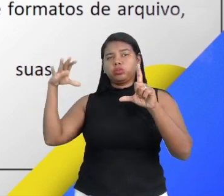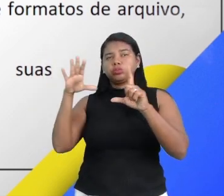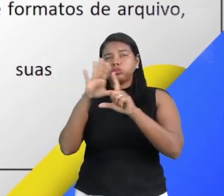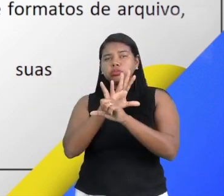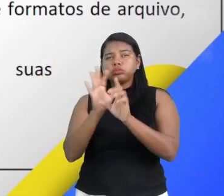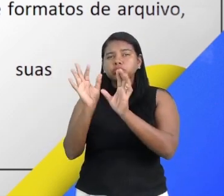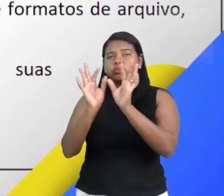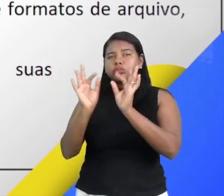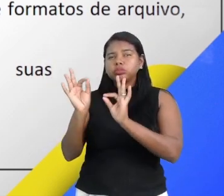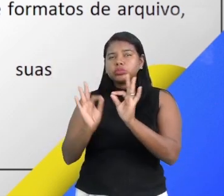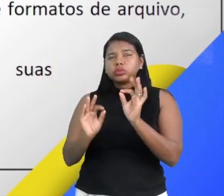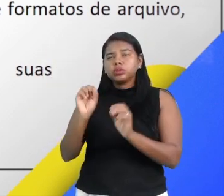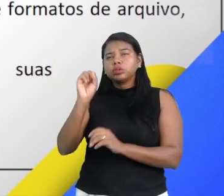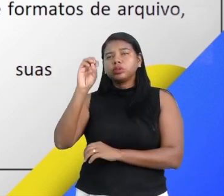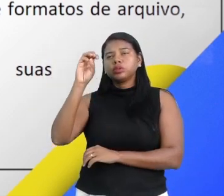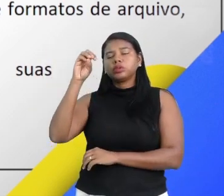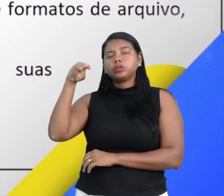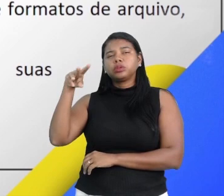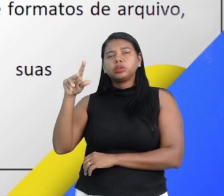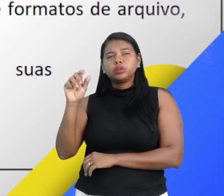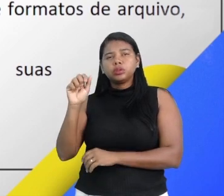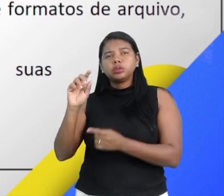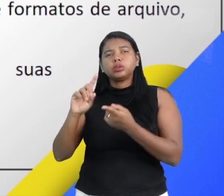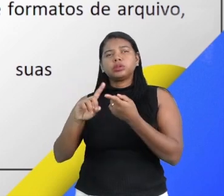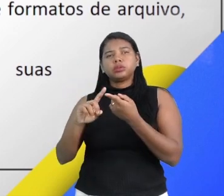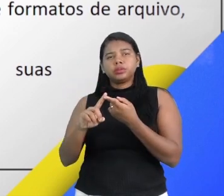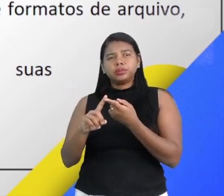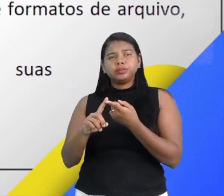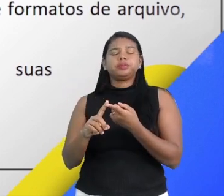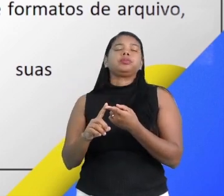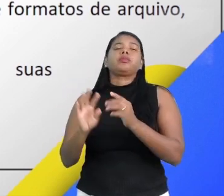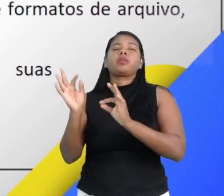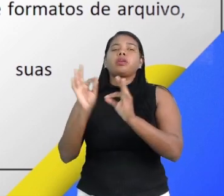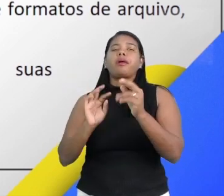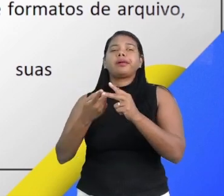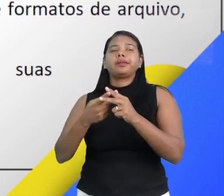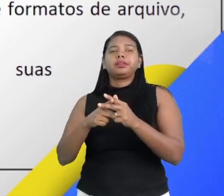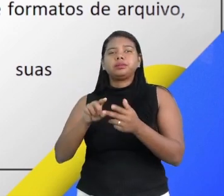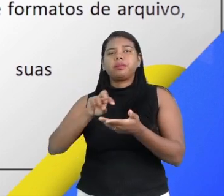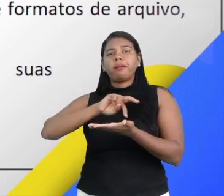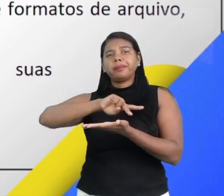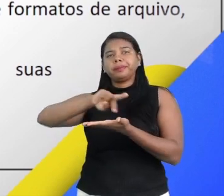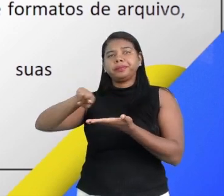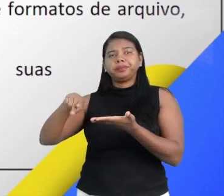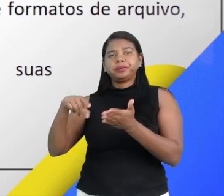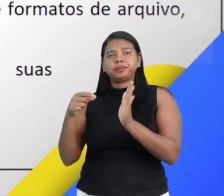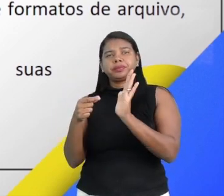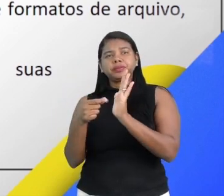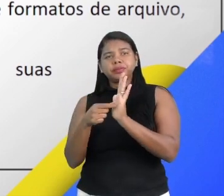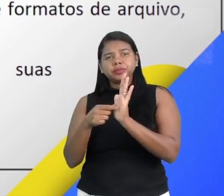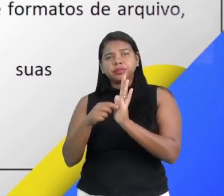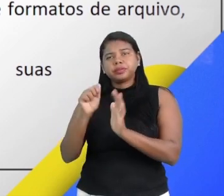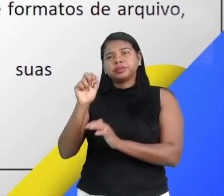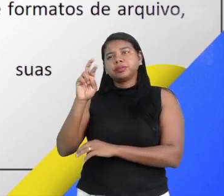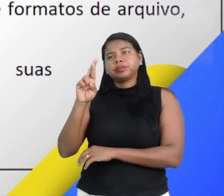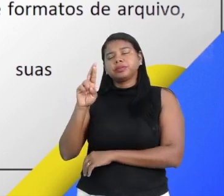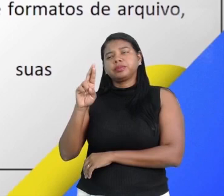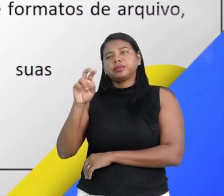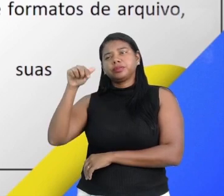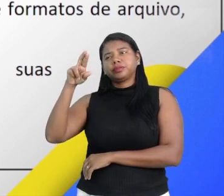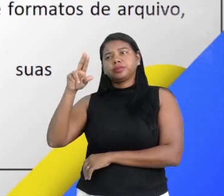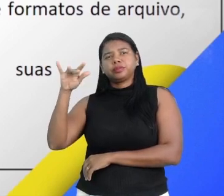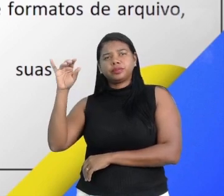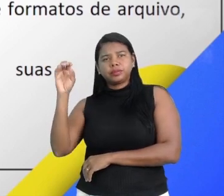sombras com essas ferramentas que o GIMP tem. Ele suporta diversos formatos de arquivos, arquivo PSD, PNG,